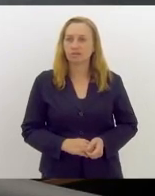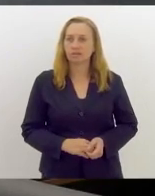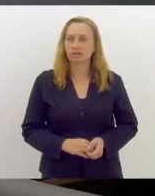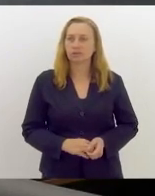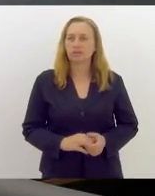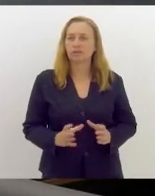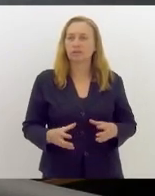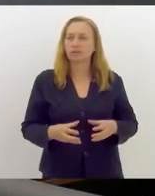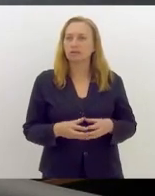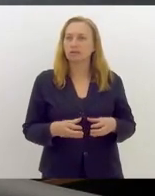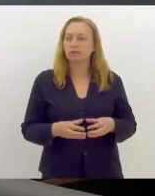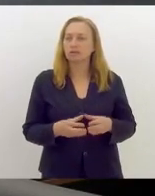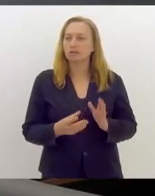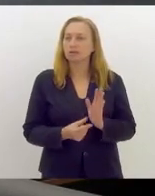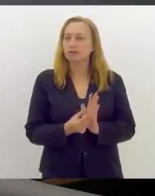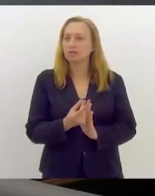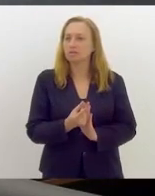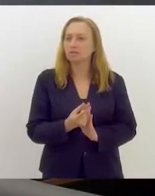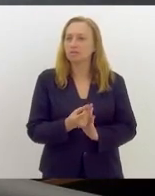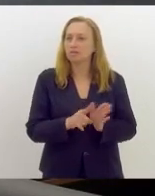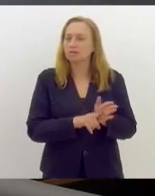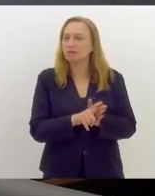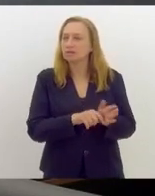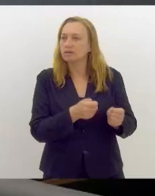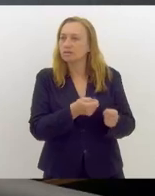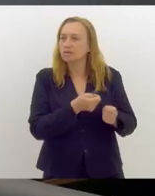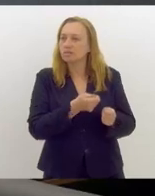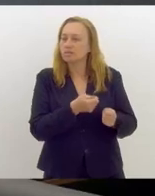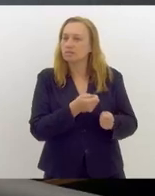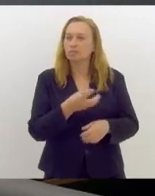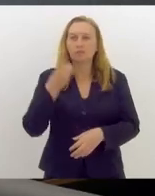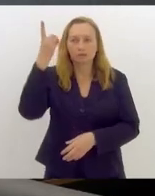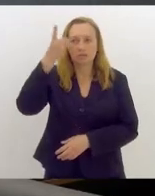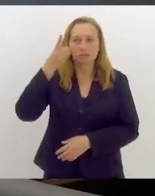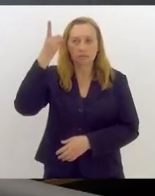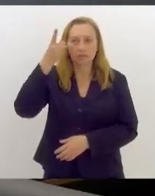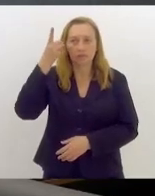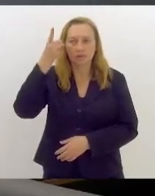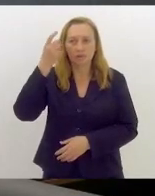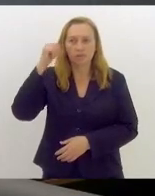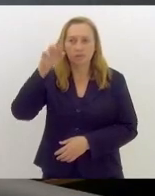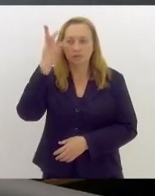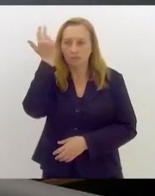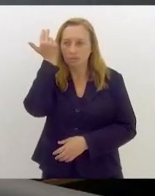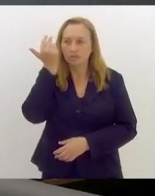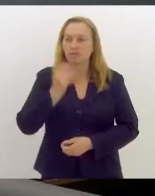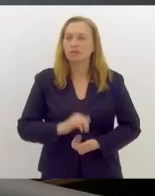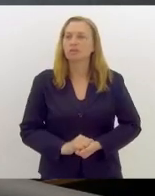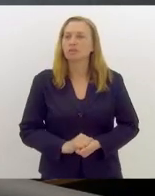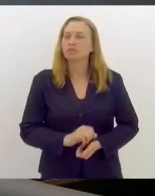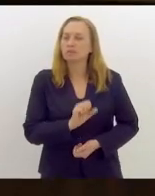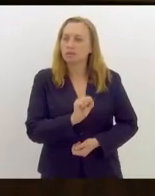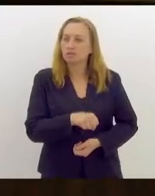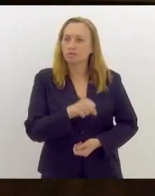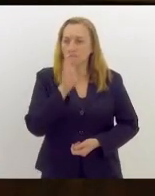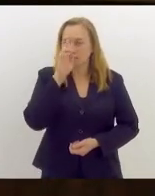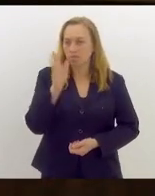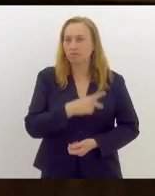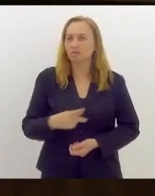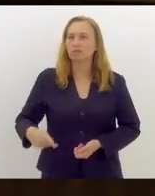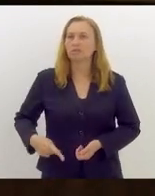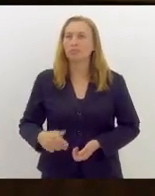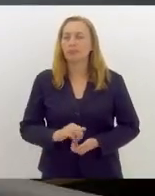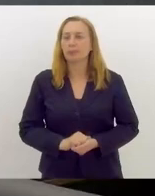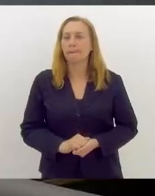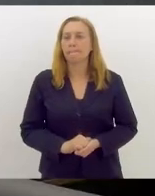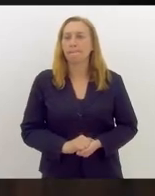pela comissão de orçamento financialização financeira Deputado Eleomar coelho pode ser favorável Presidente